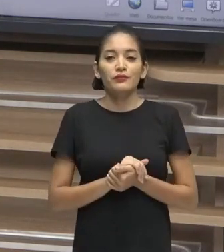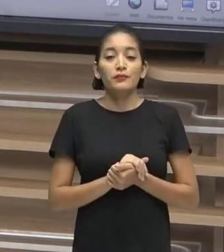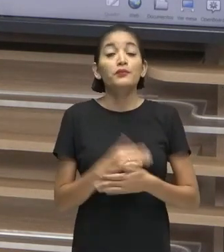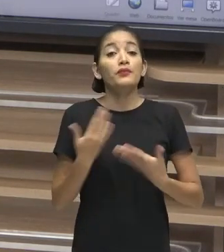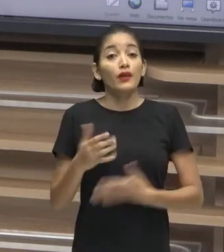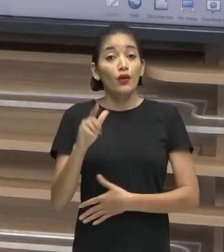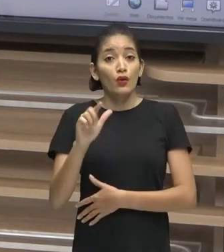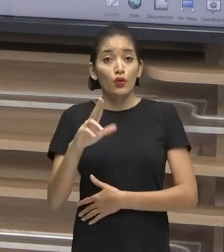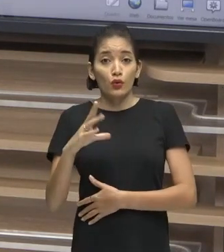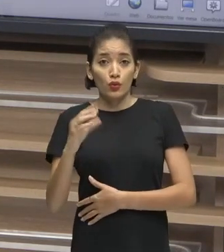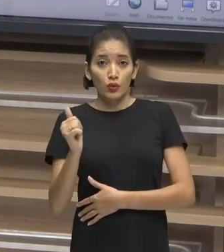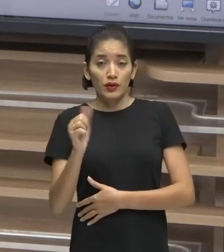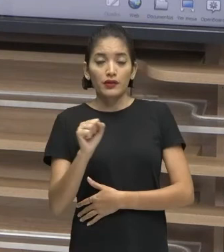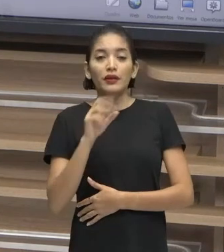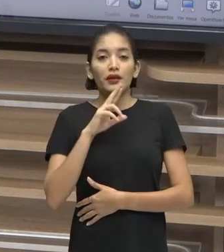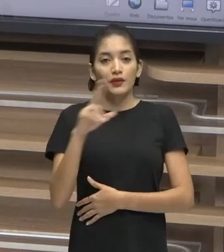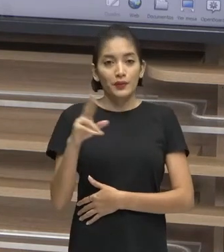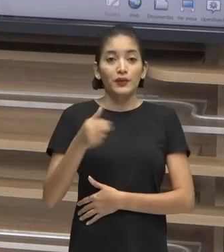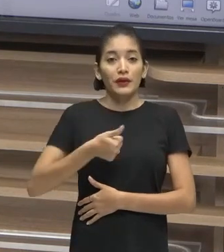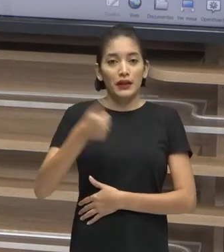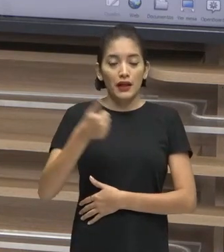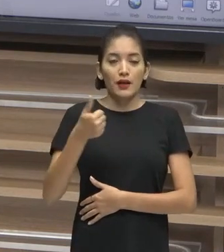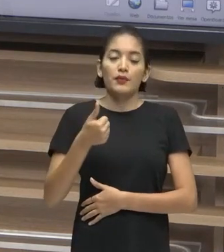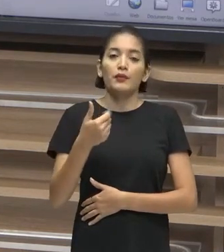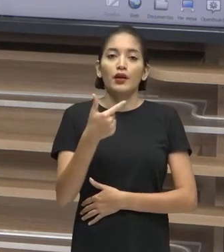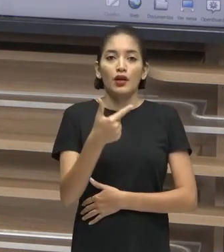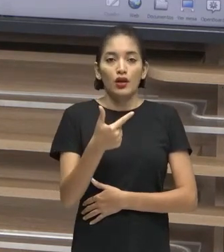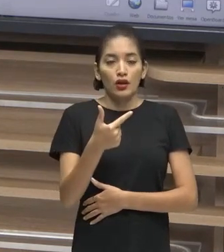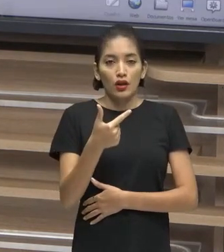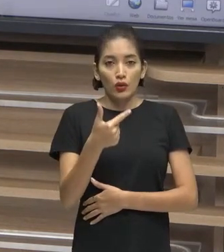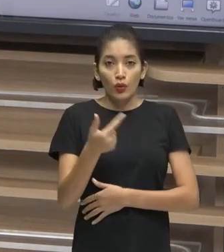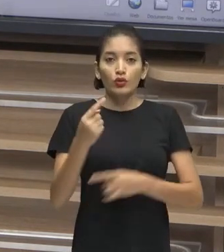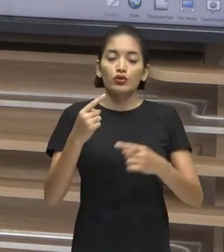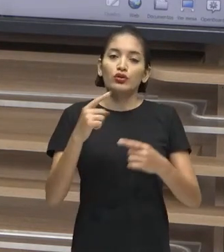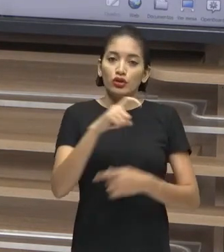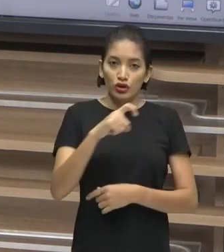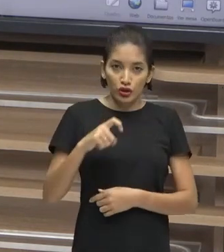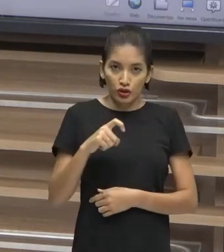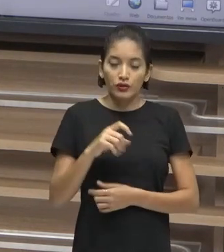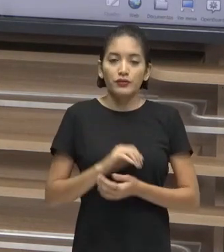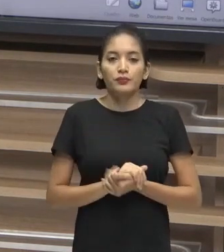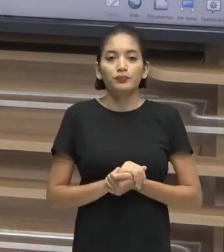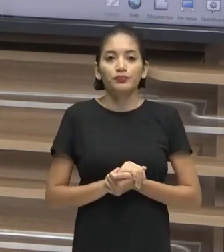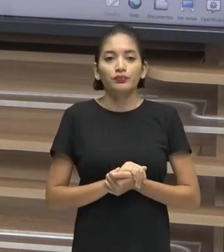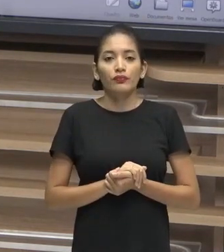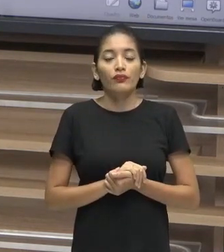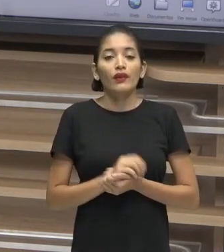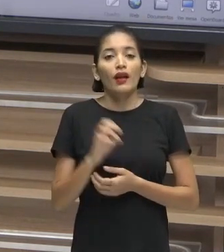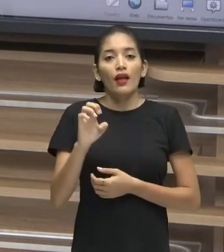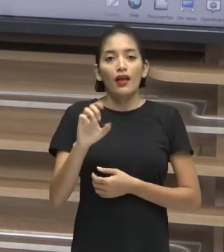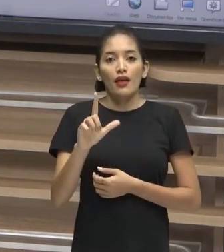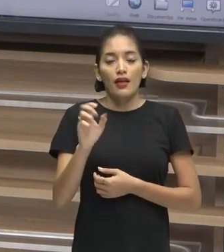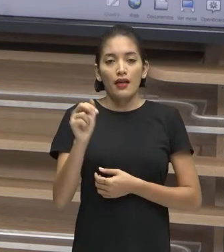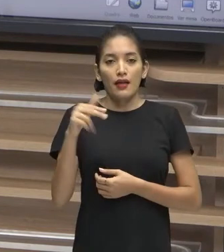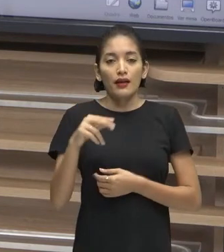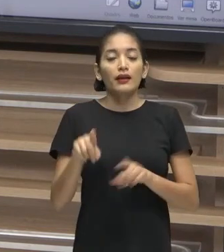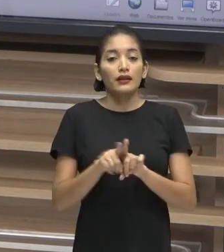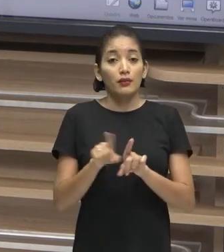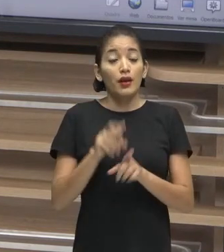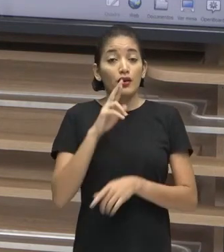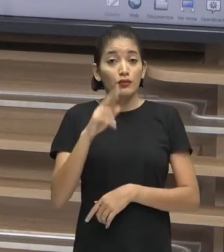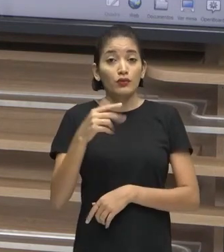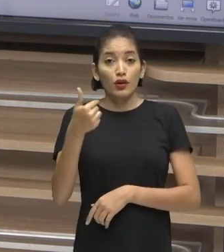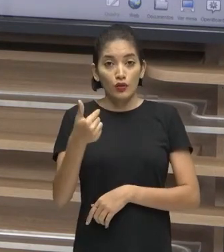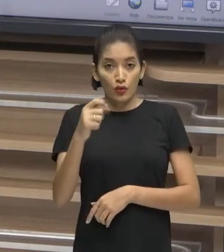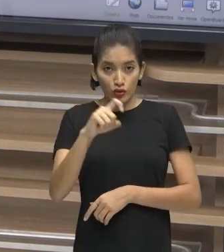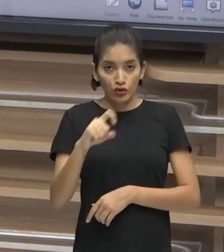Lucas Gabriel respondeu que na questão 1 é 2x. A Ellen respondeu também que na questão 1 é